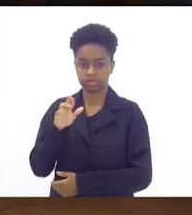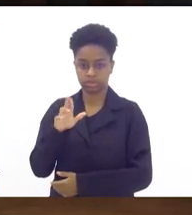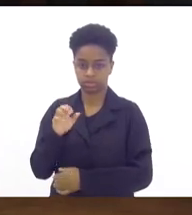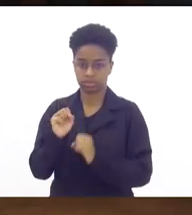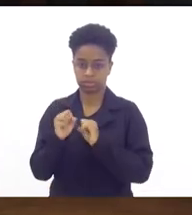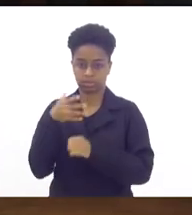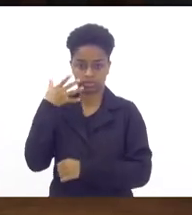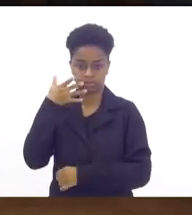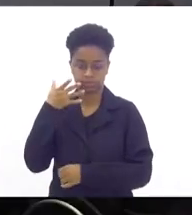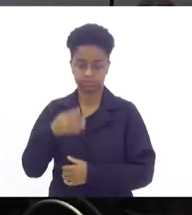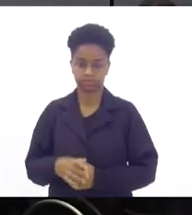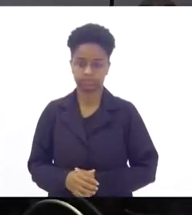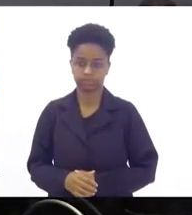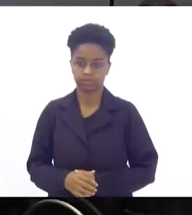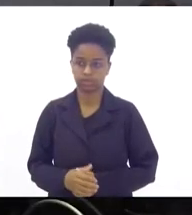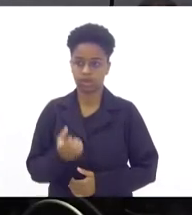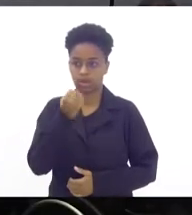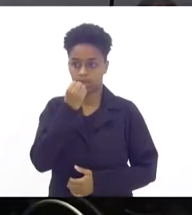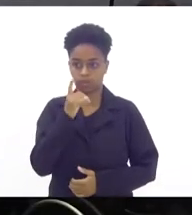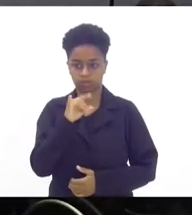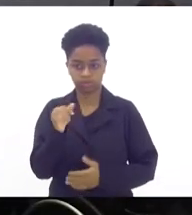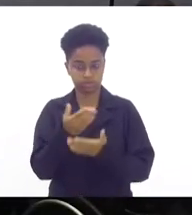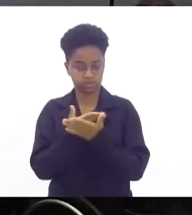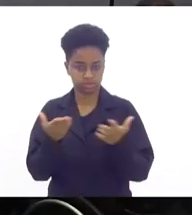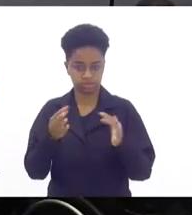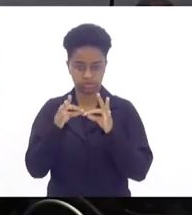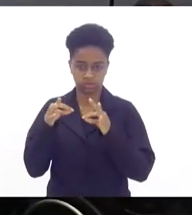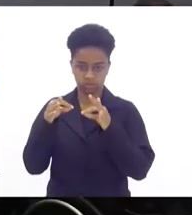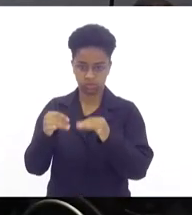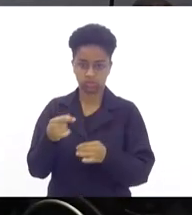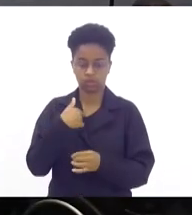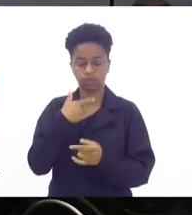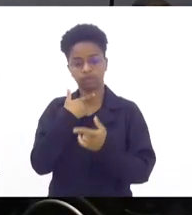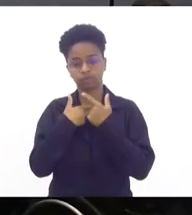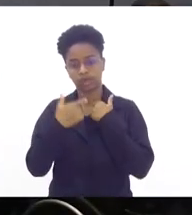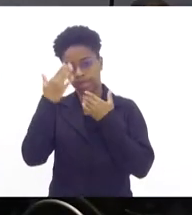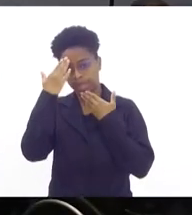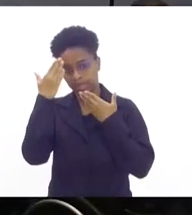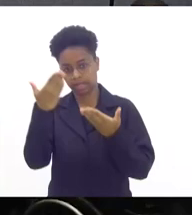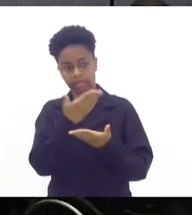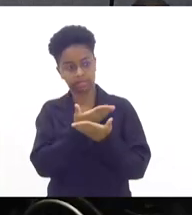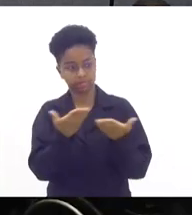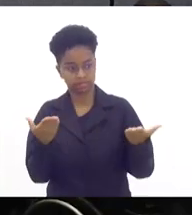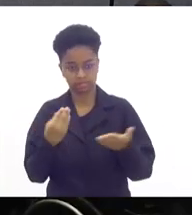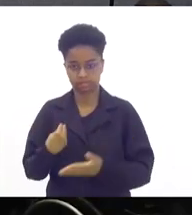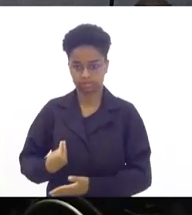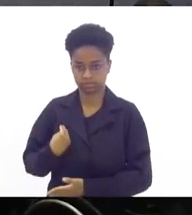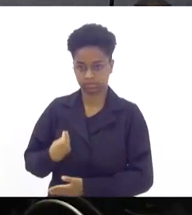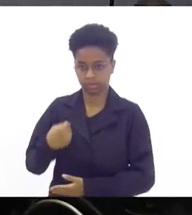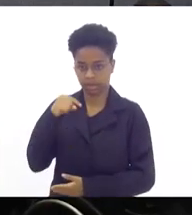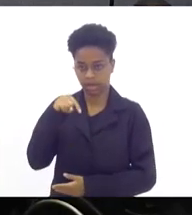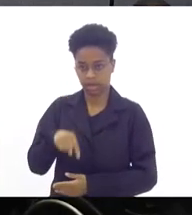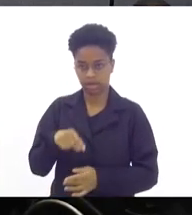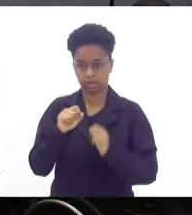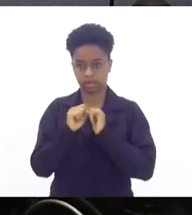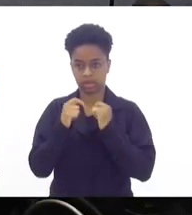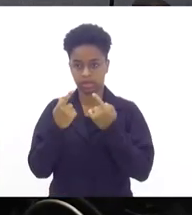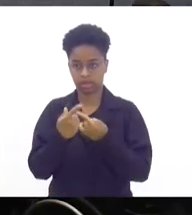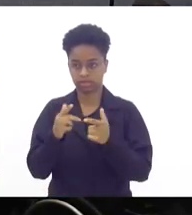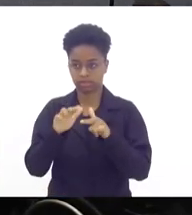palavra Bom dia a todos Quero Agradecer aos senhores aqui presentes essa casa pela oportunidade